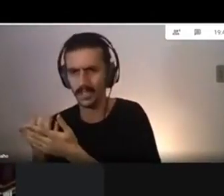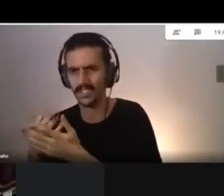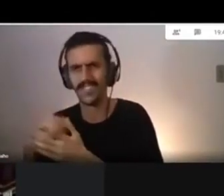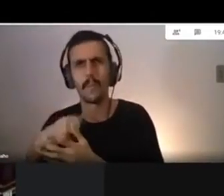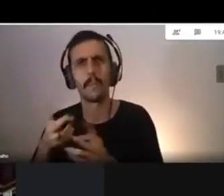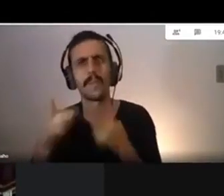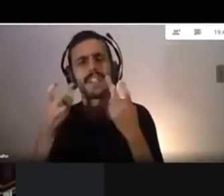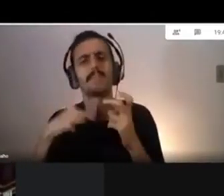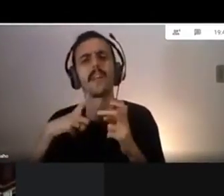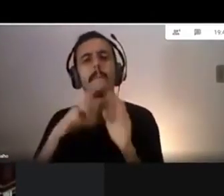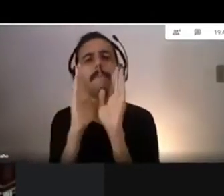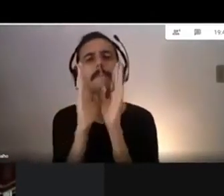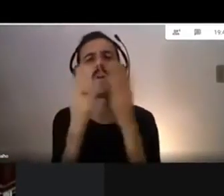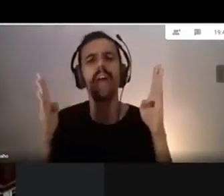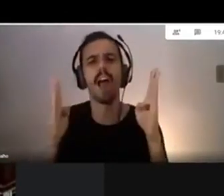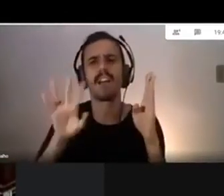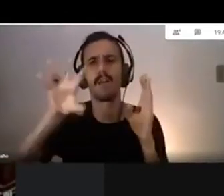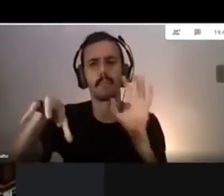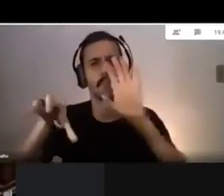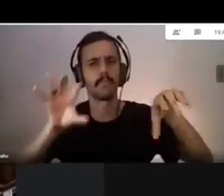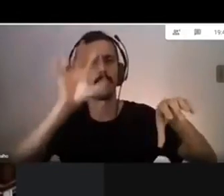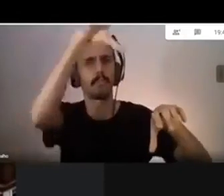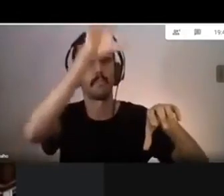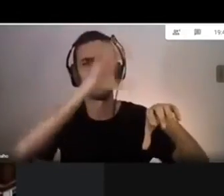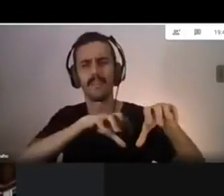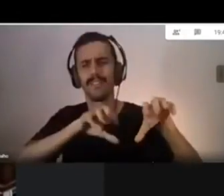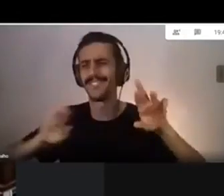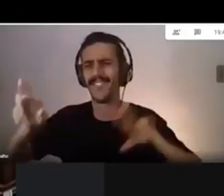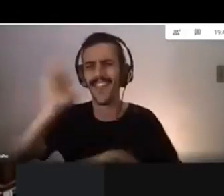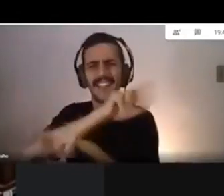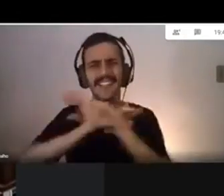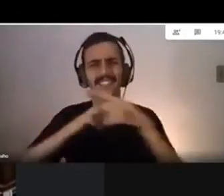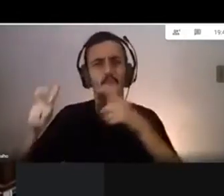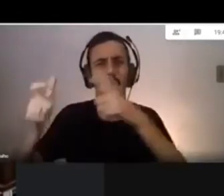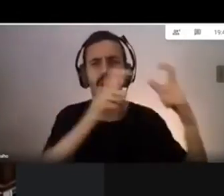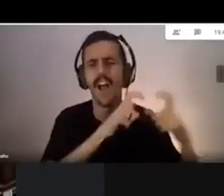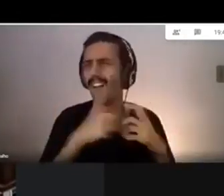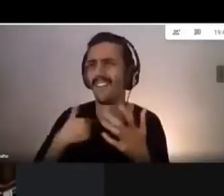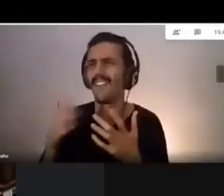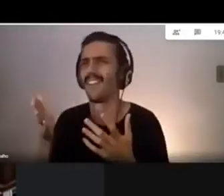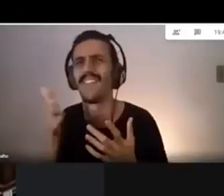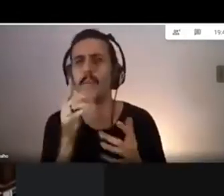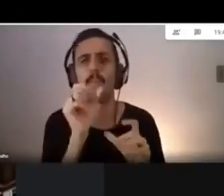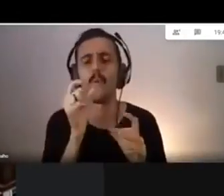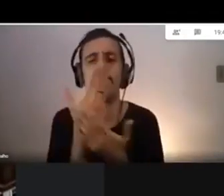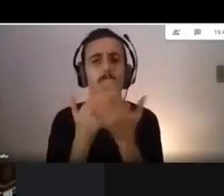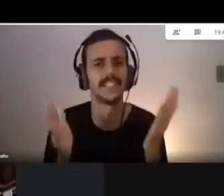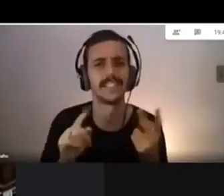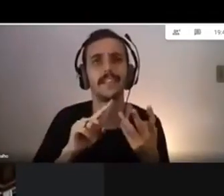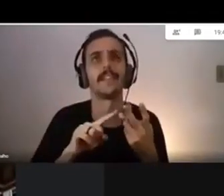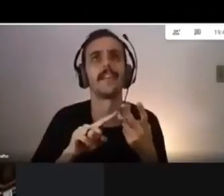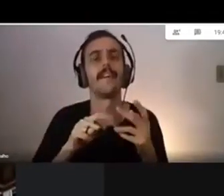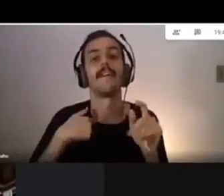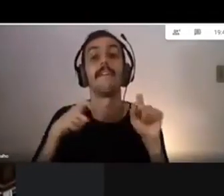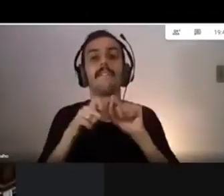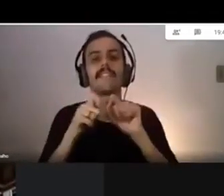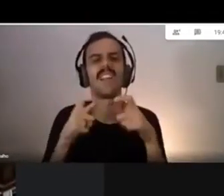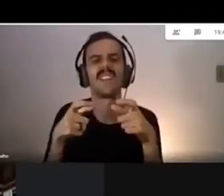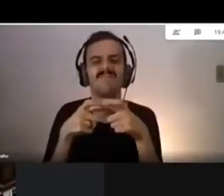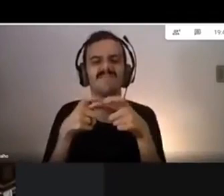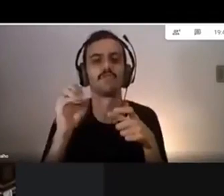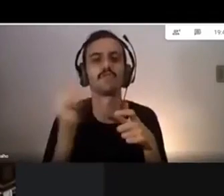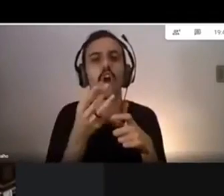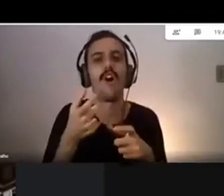campus, onde que faz carteirinha, onde que faz isso, onde que faz aquilo, né? Os protocolos, todas as necessidades, assim, Uhum.